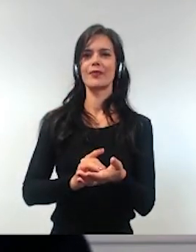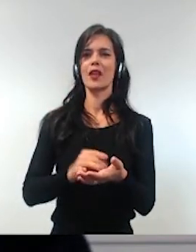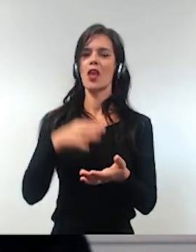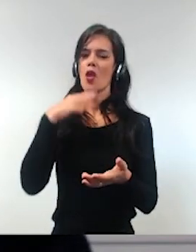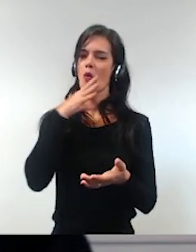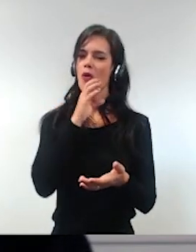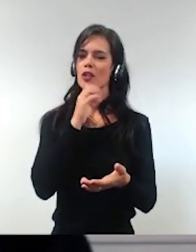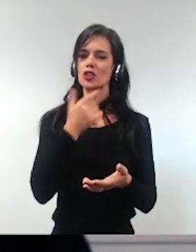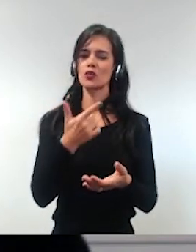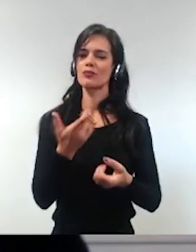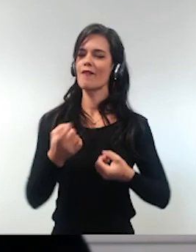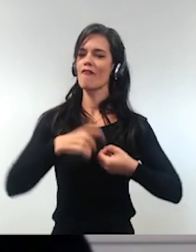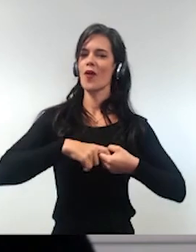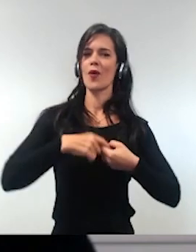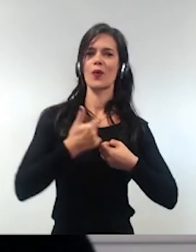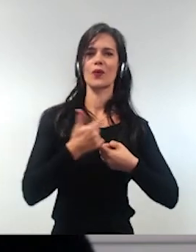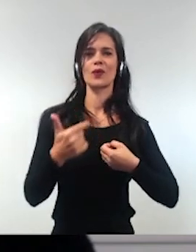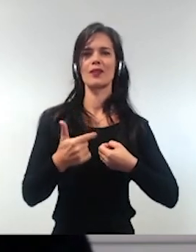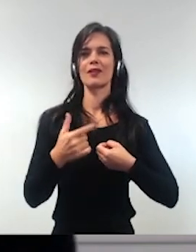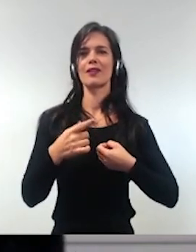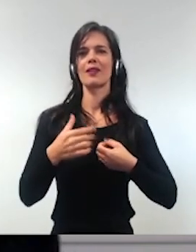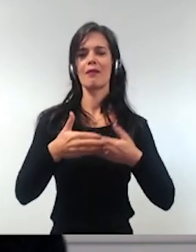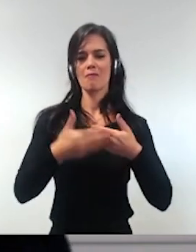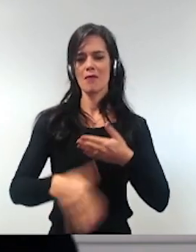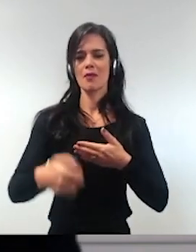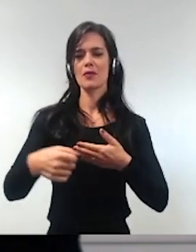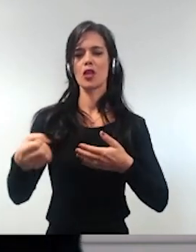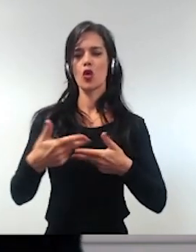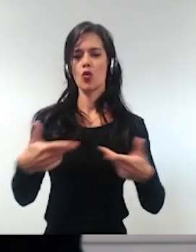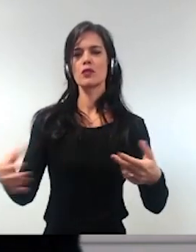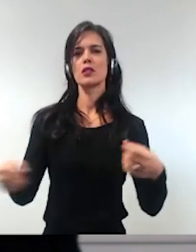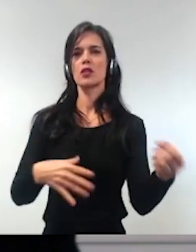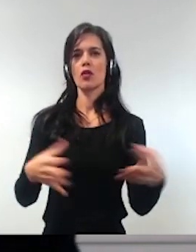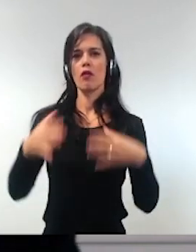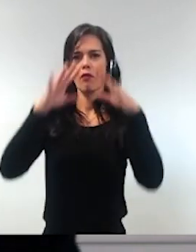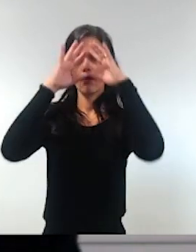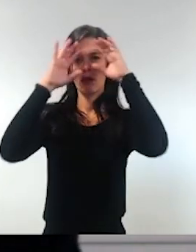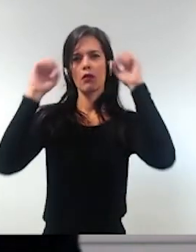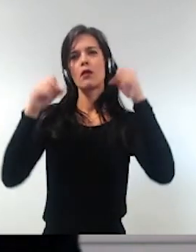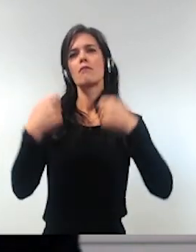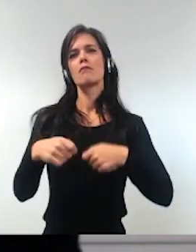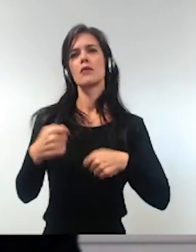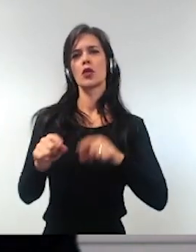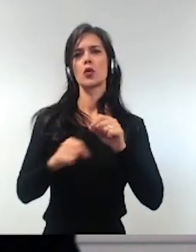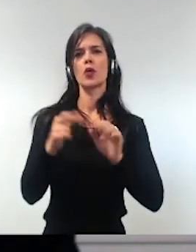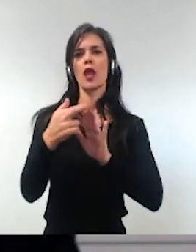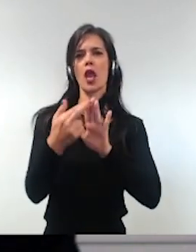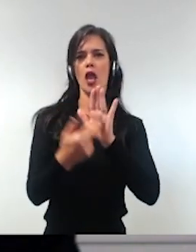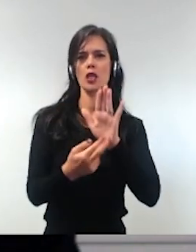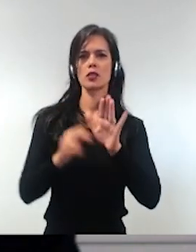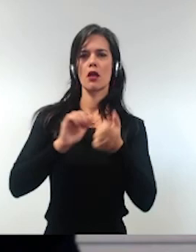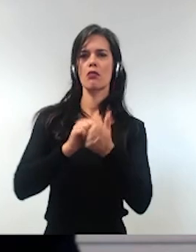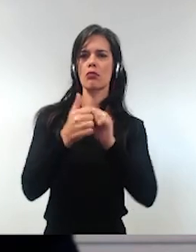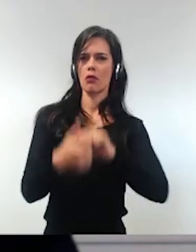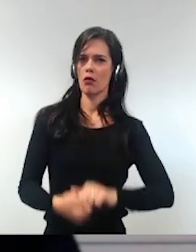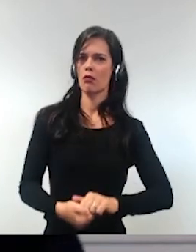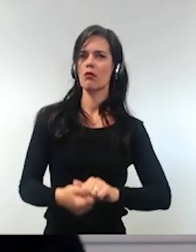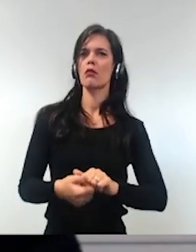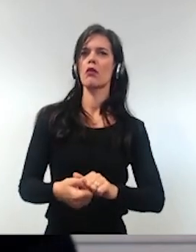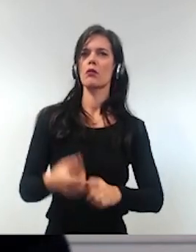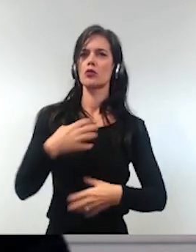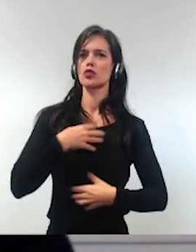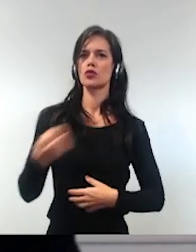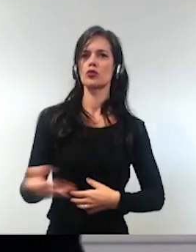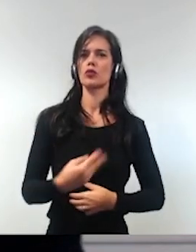antes, inovações virão, é preciso que os tribunais adaptem seus regimentos à nova realidade,